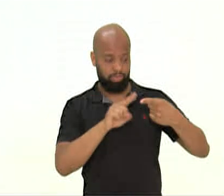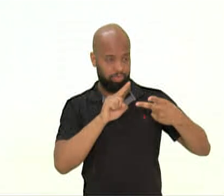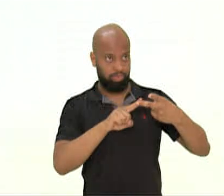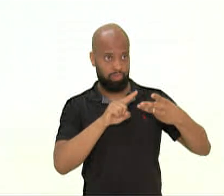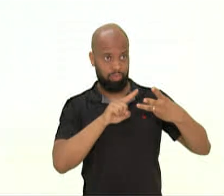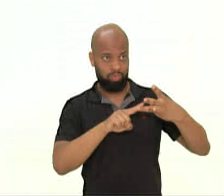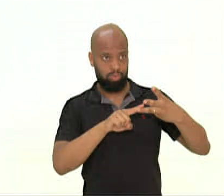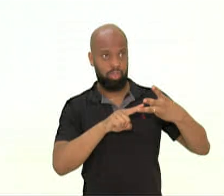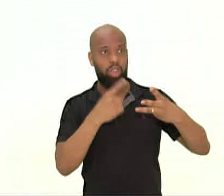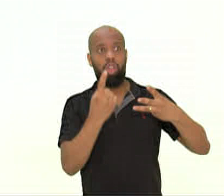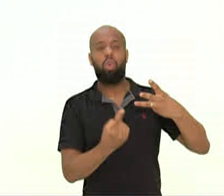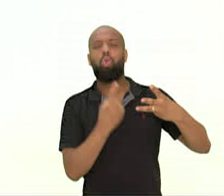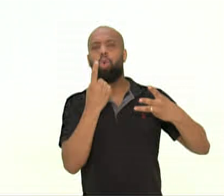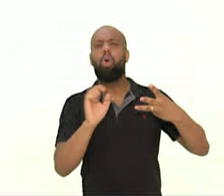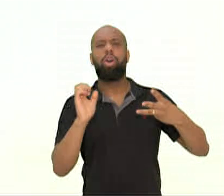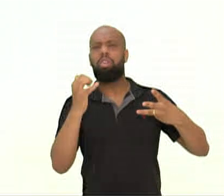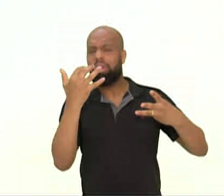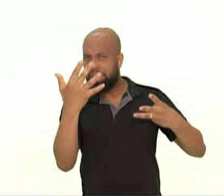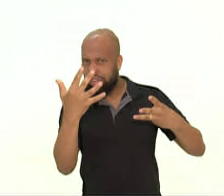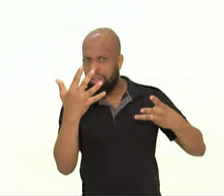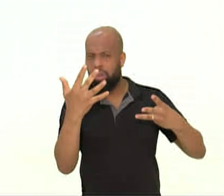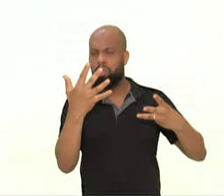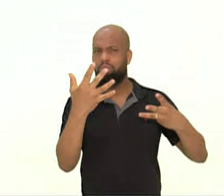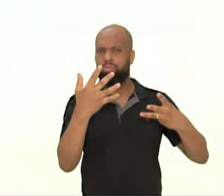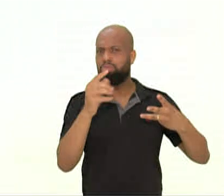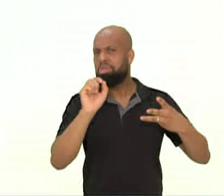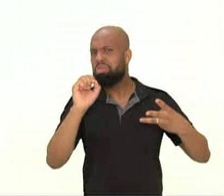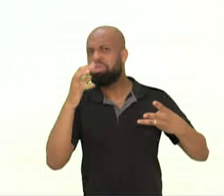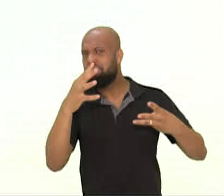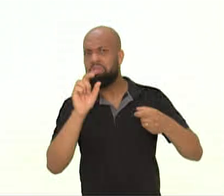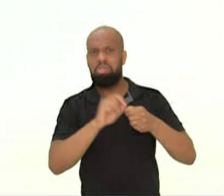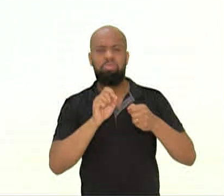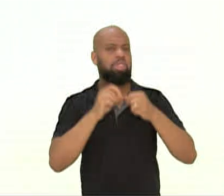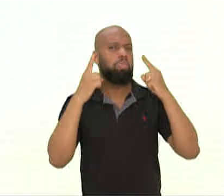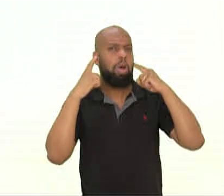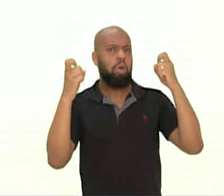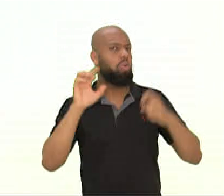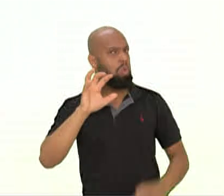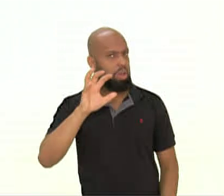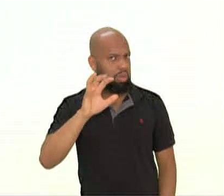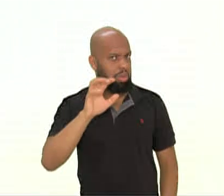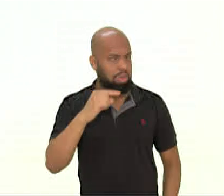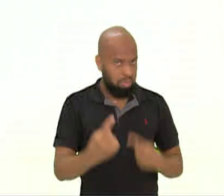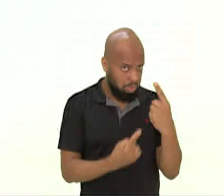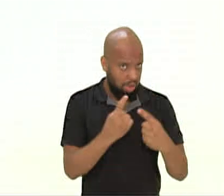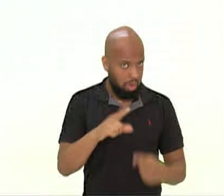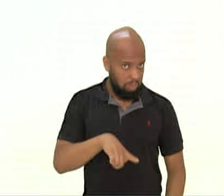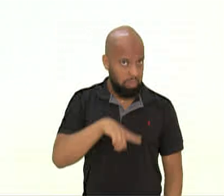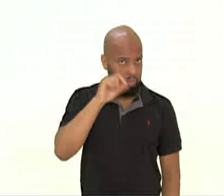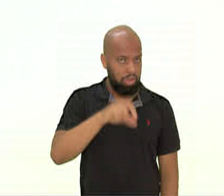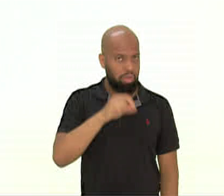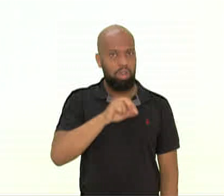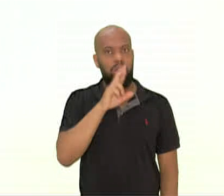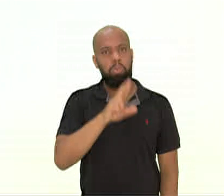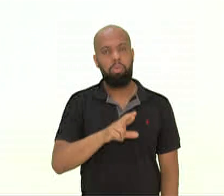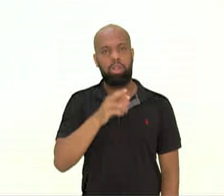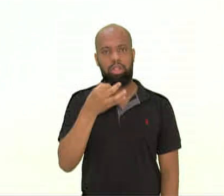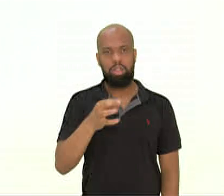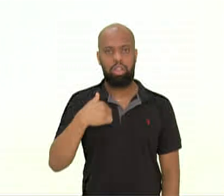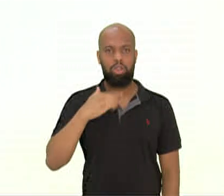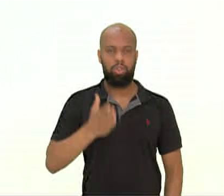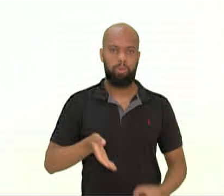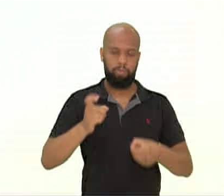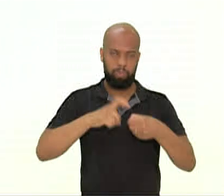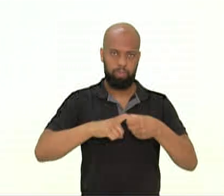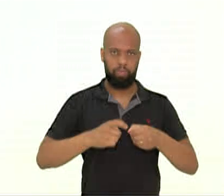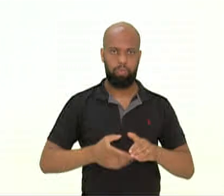Tsar da União Soviética e letra C, as bombas atômicas Little Boy e Fat Man dos Estados Unidos. Então, um tempinho para vocês